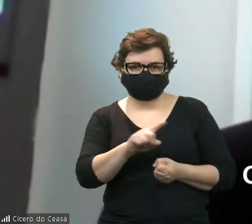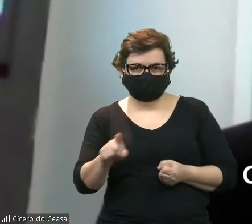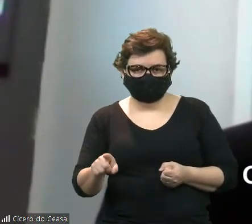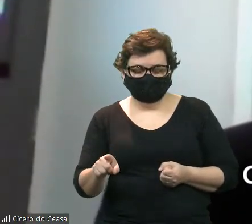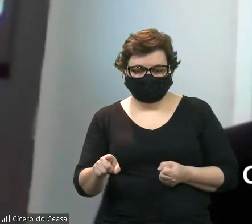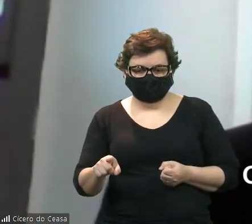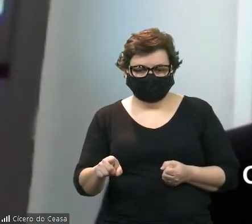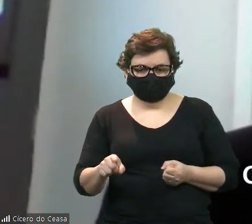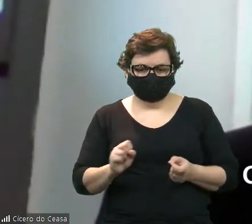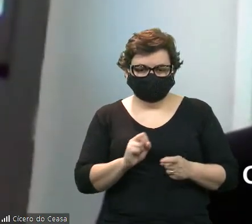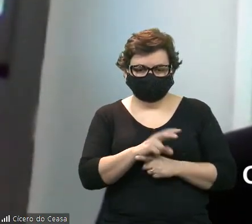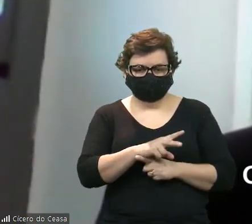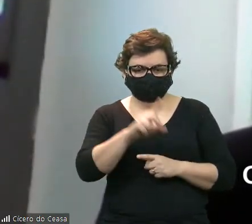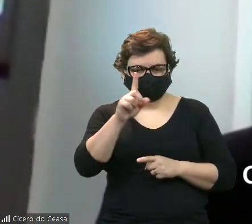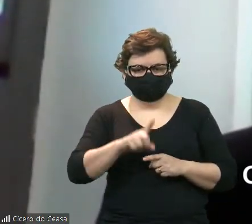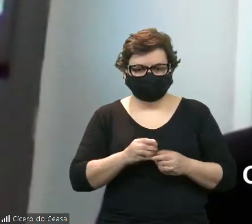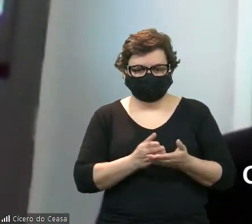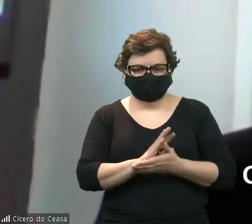objeto